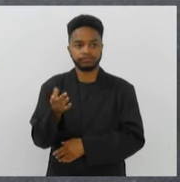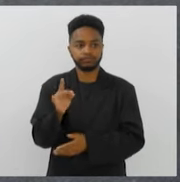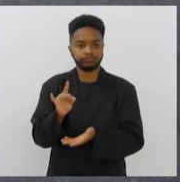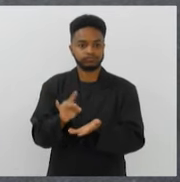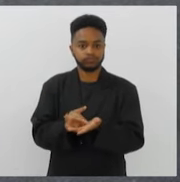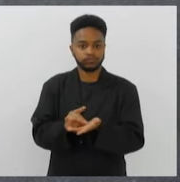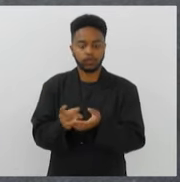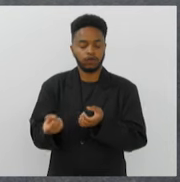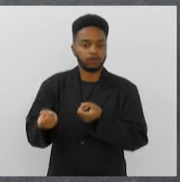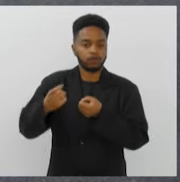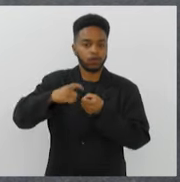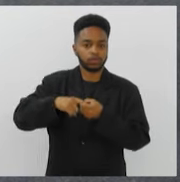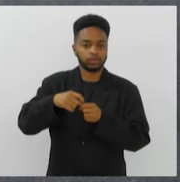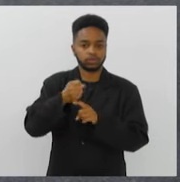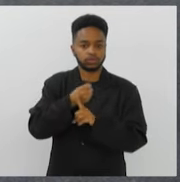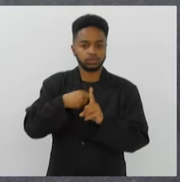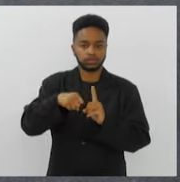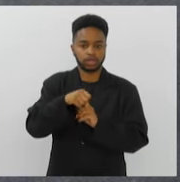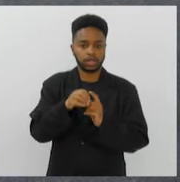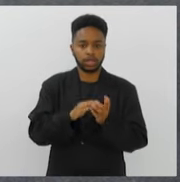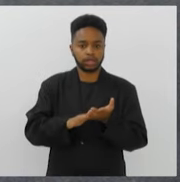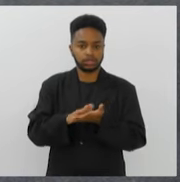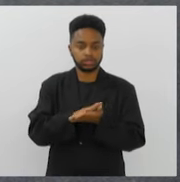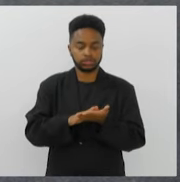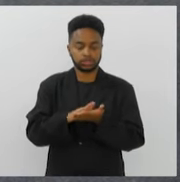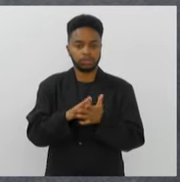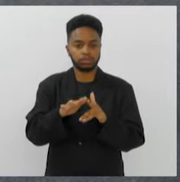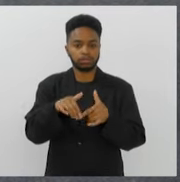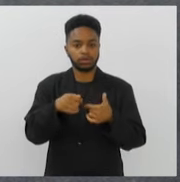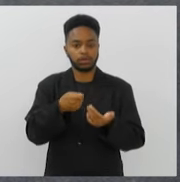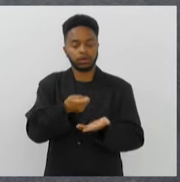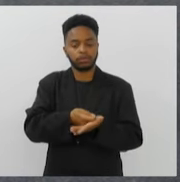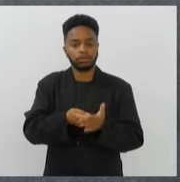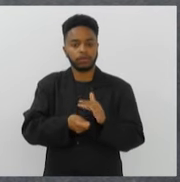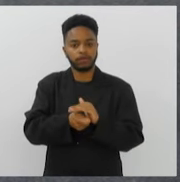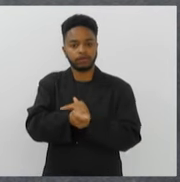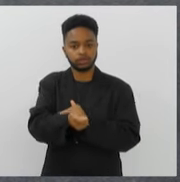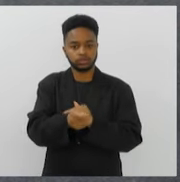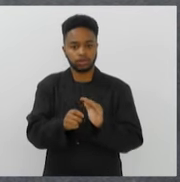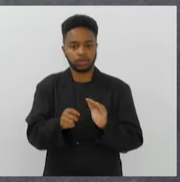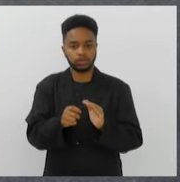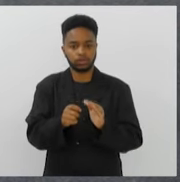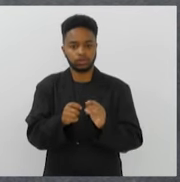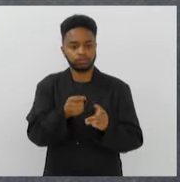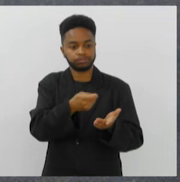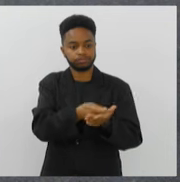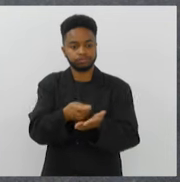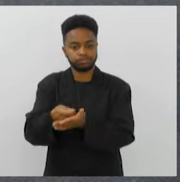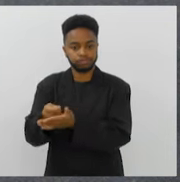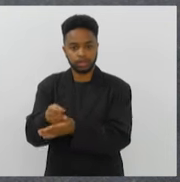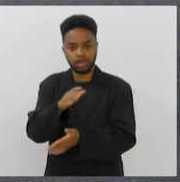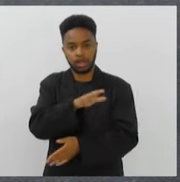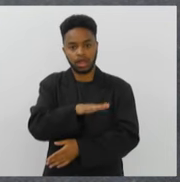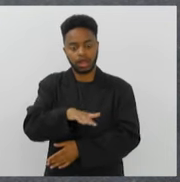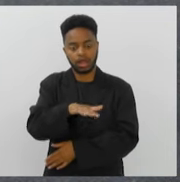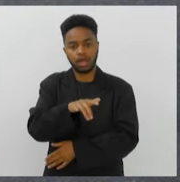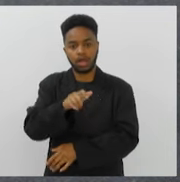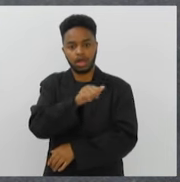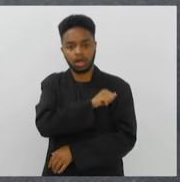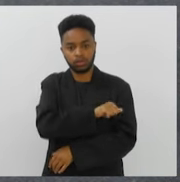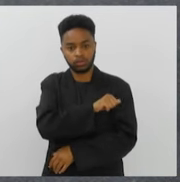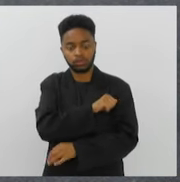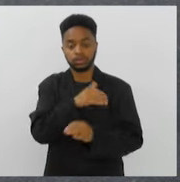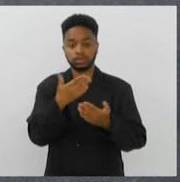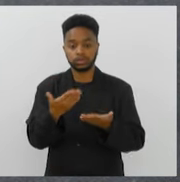efetivo retorno à sociedade desse investimento que é realizado por aluno. Então, através